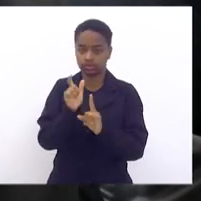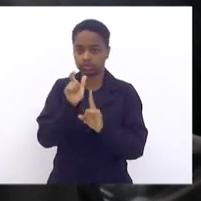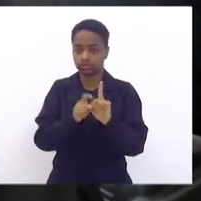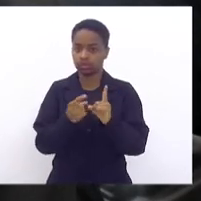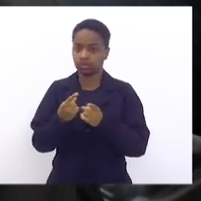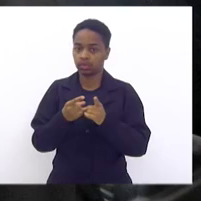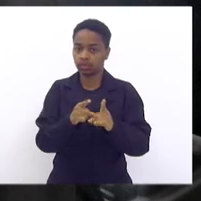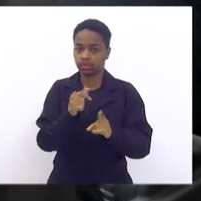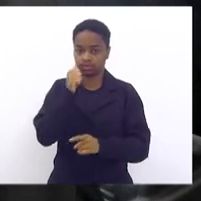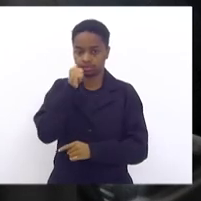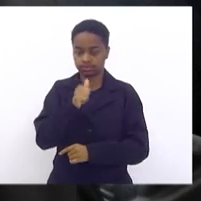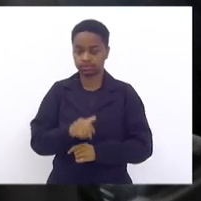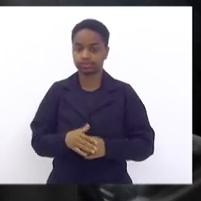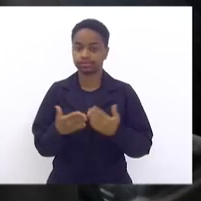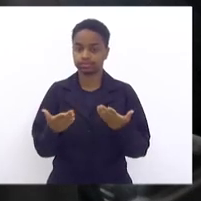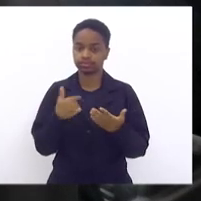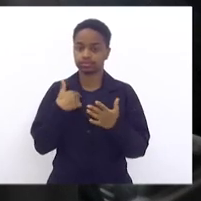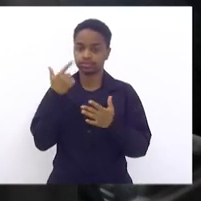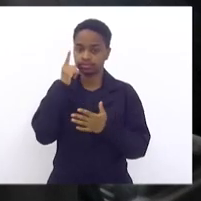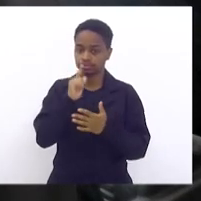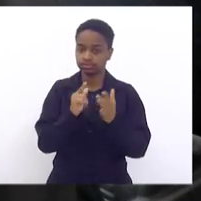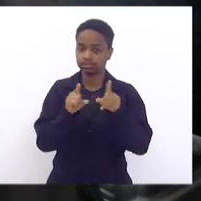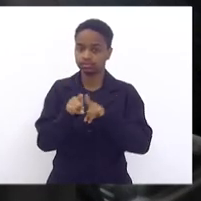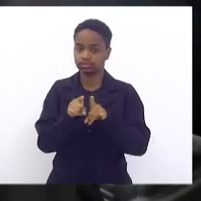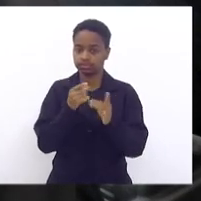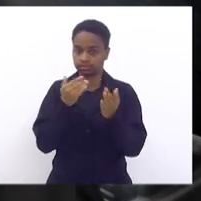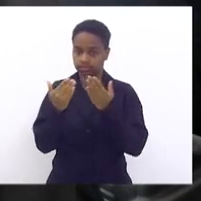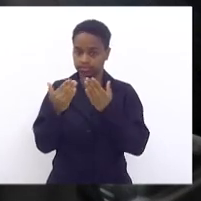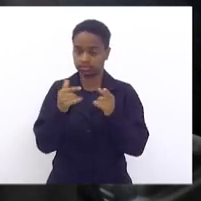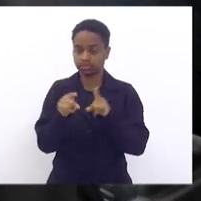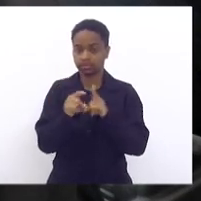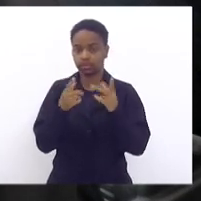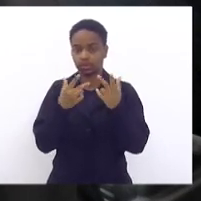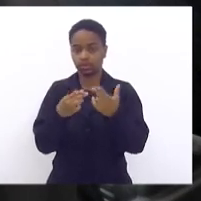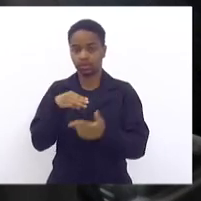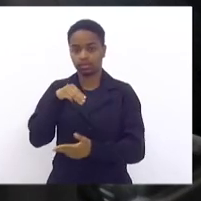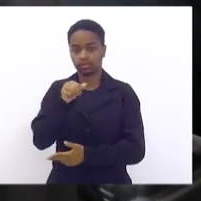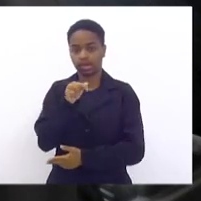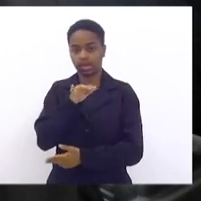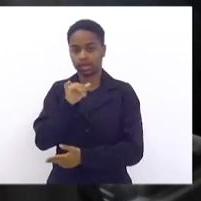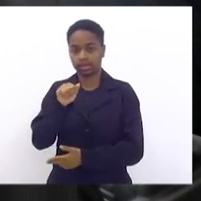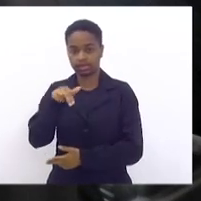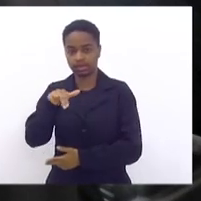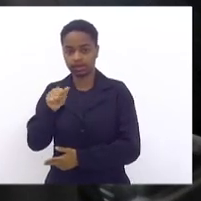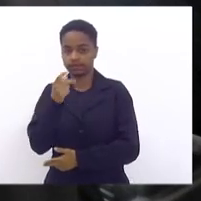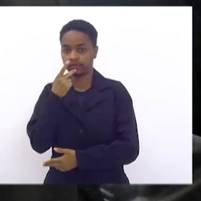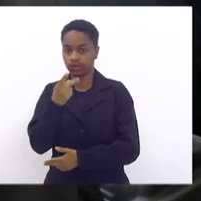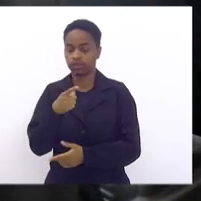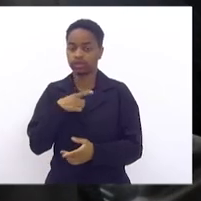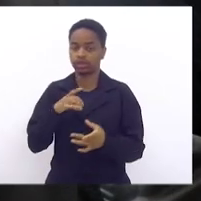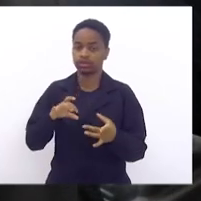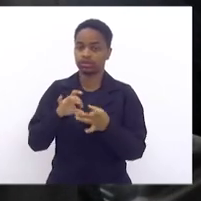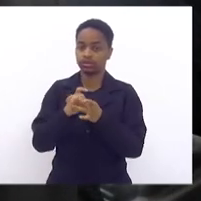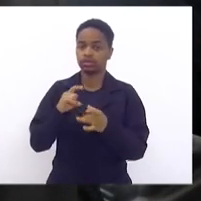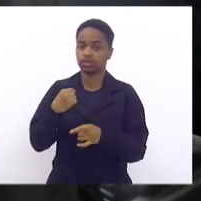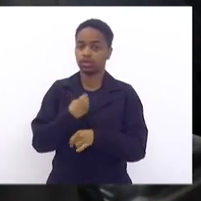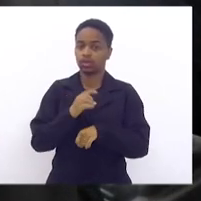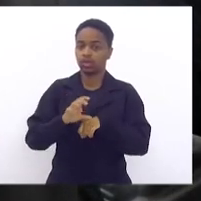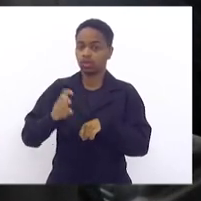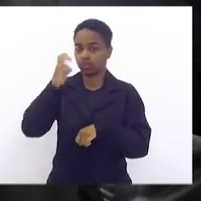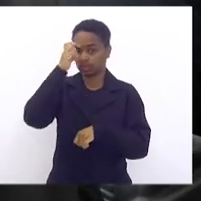esse paralelo. Também, como a Mariana falou, é muito arraigado na nossa cultura brasileira